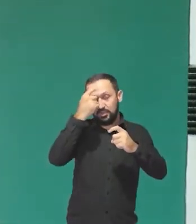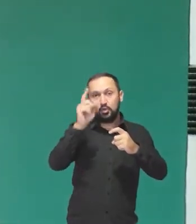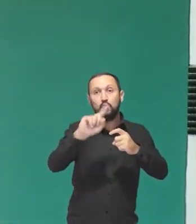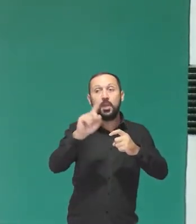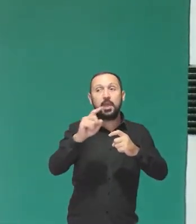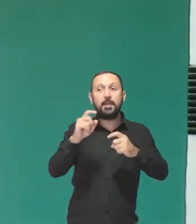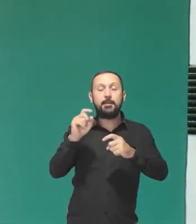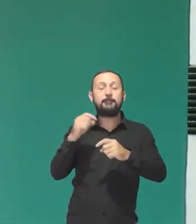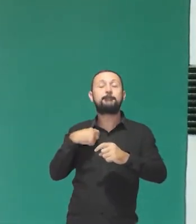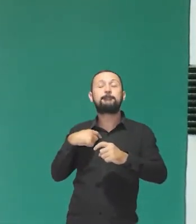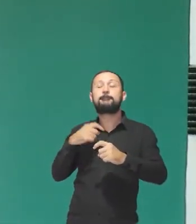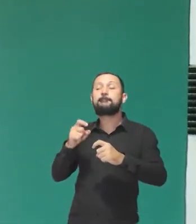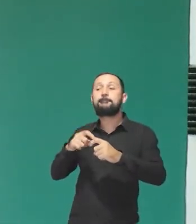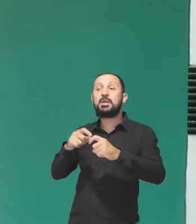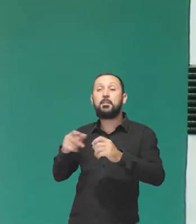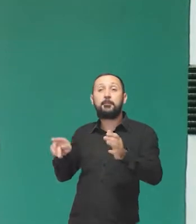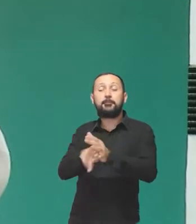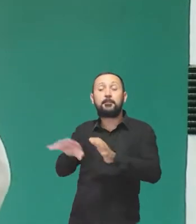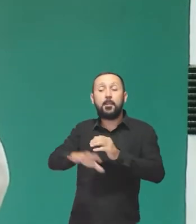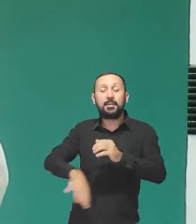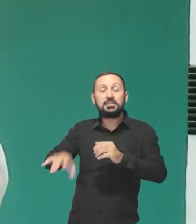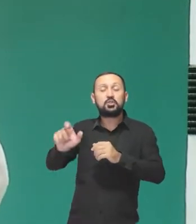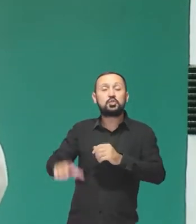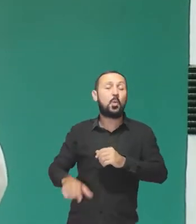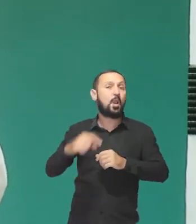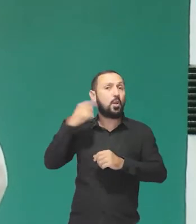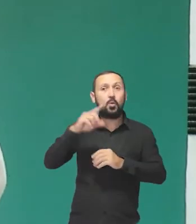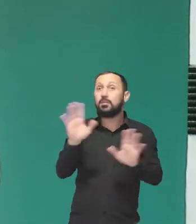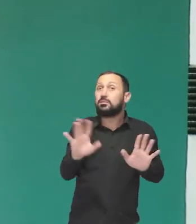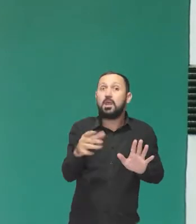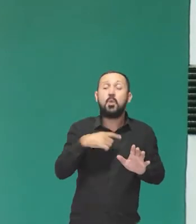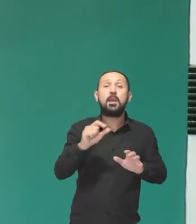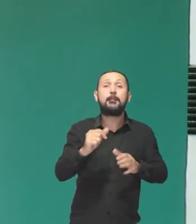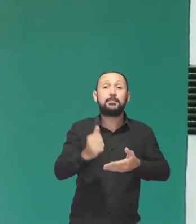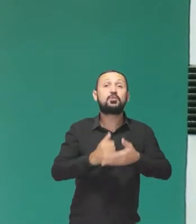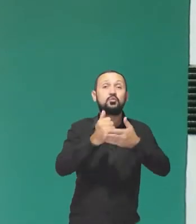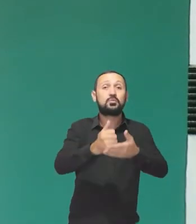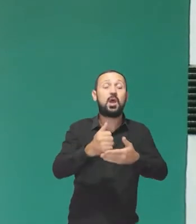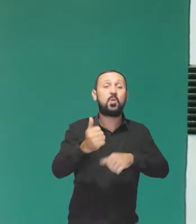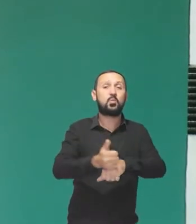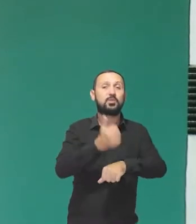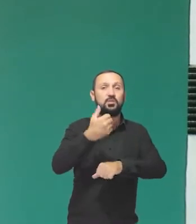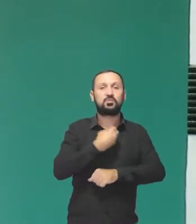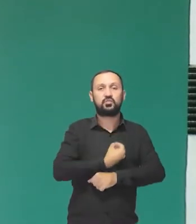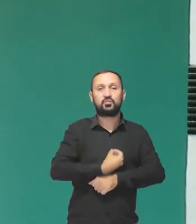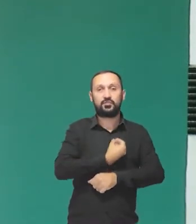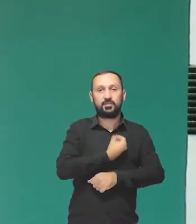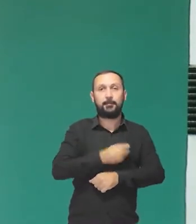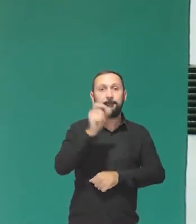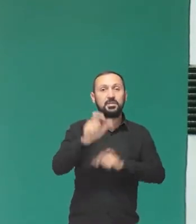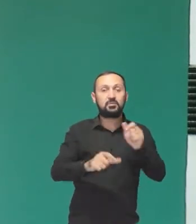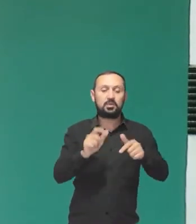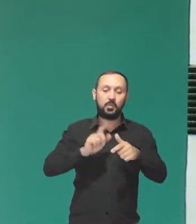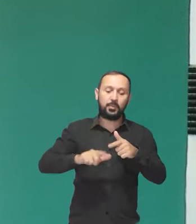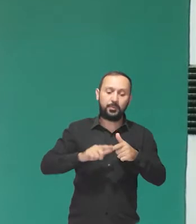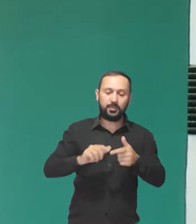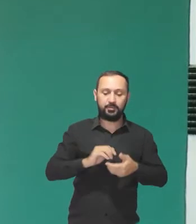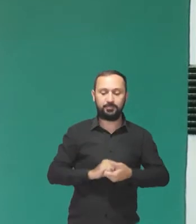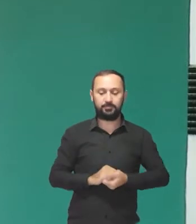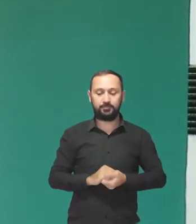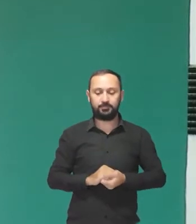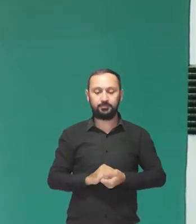e psicólogo não é médico de louco. São profissionais que estudaram para dar qualidade de vida para as pessoas que apresentam algum distúrbio